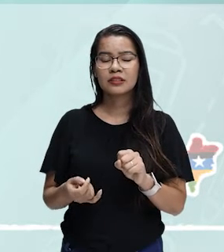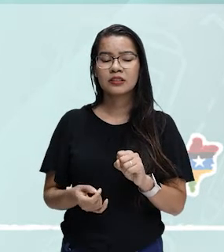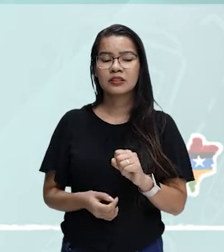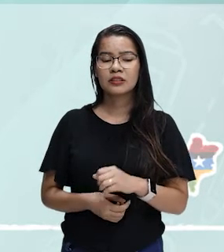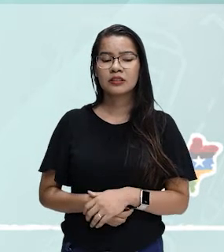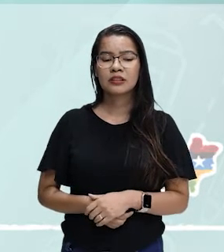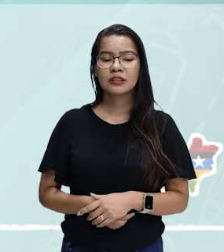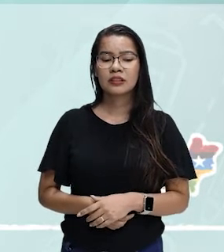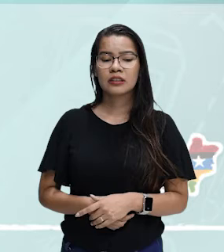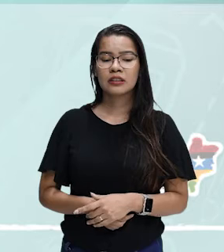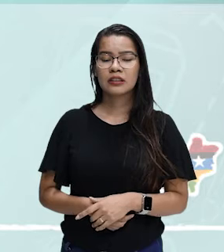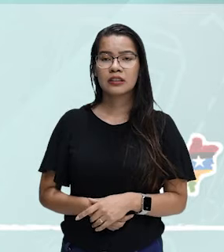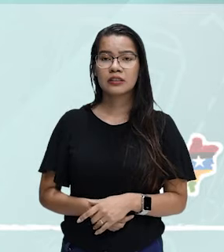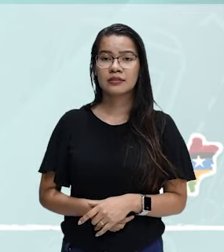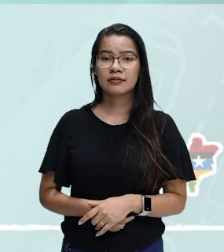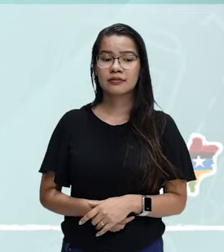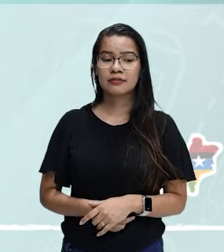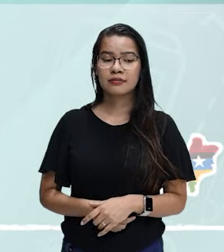bem, vamos lá?